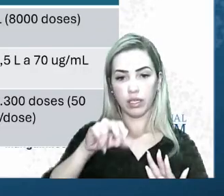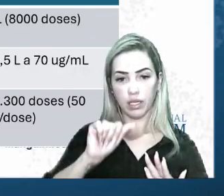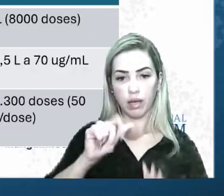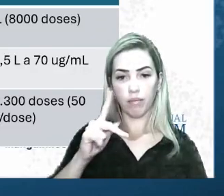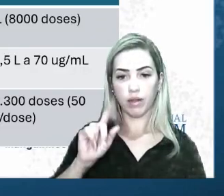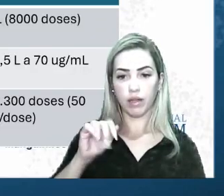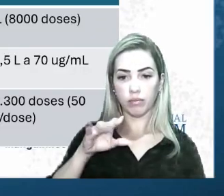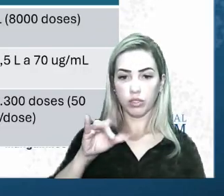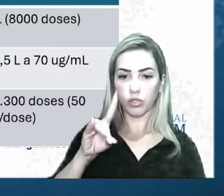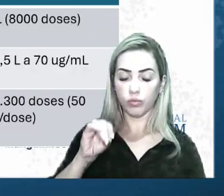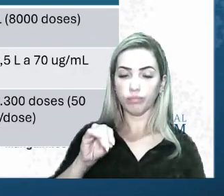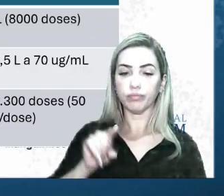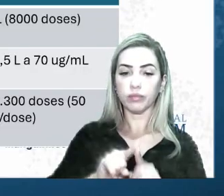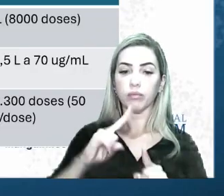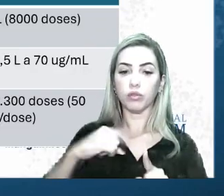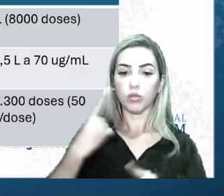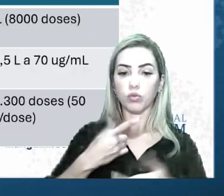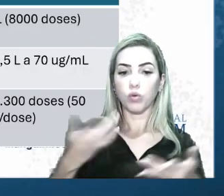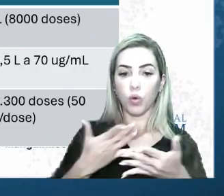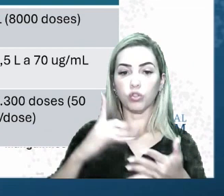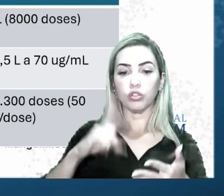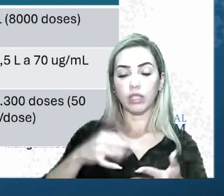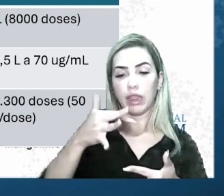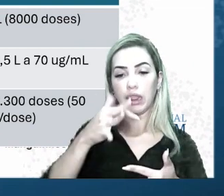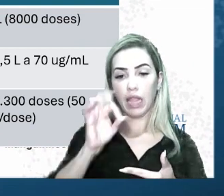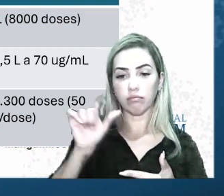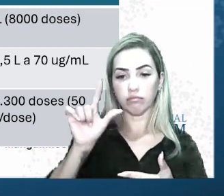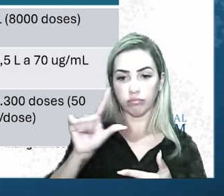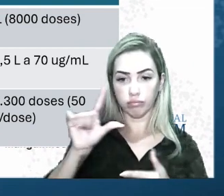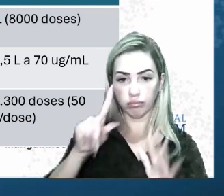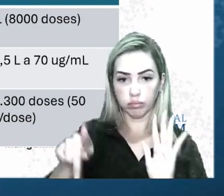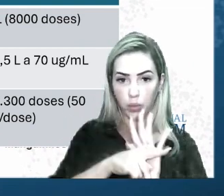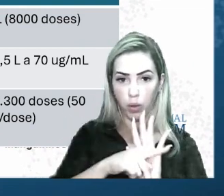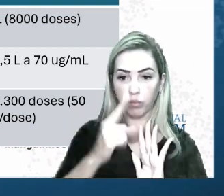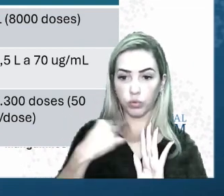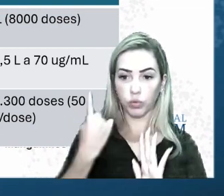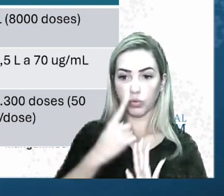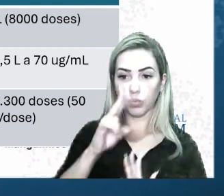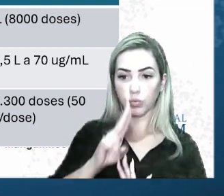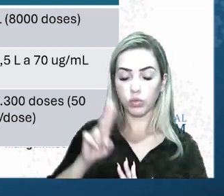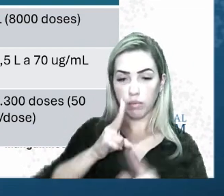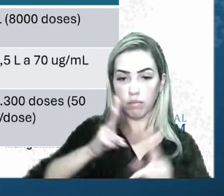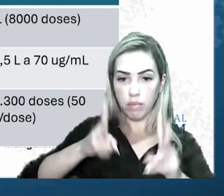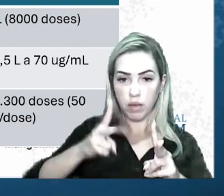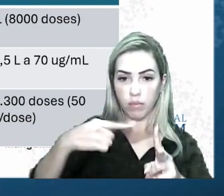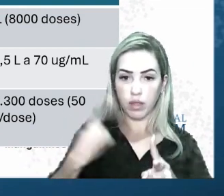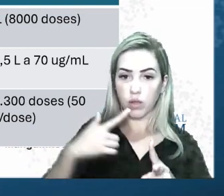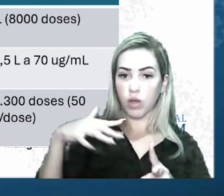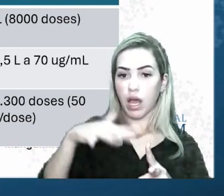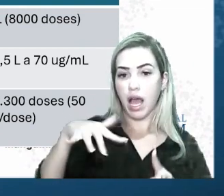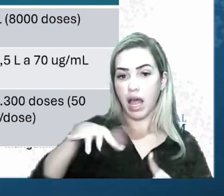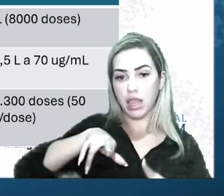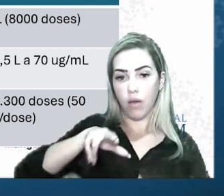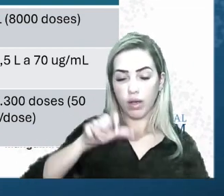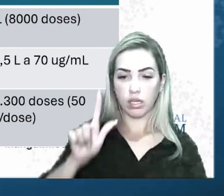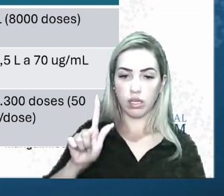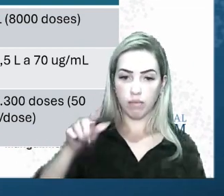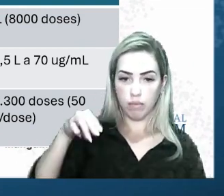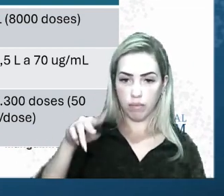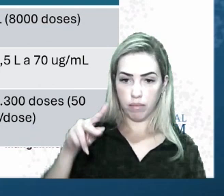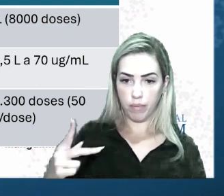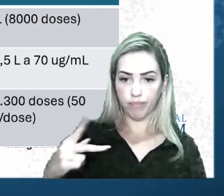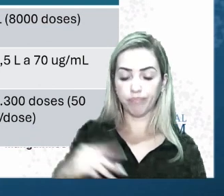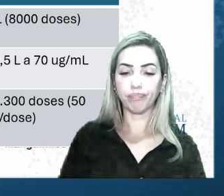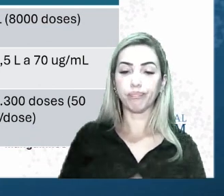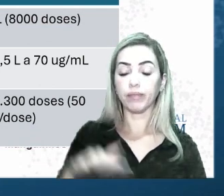nossa escala atual é de 10 litros, ainda na nossa área não GMP. Na área GMP,